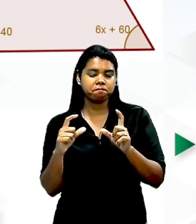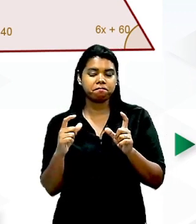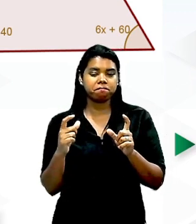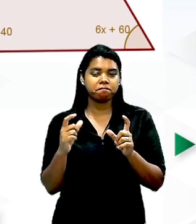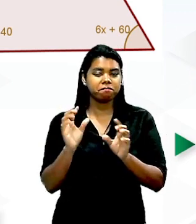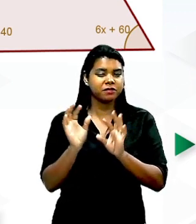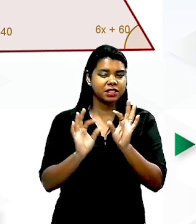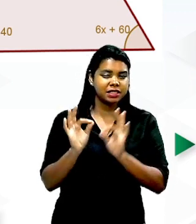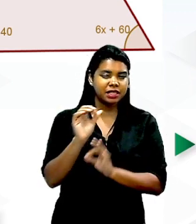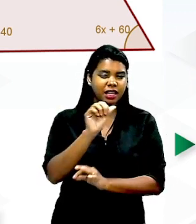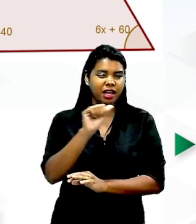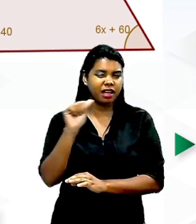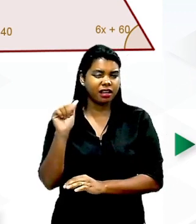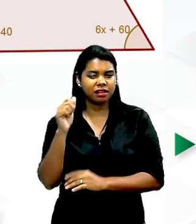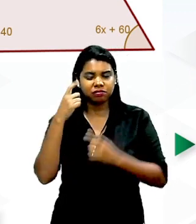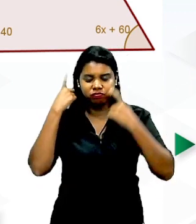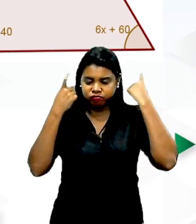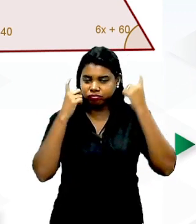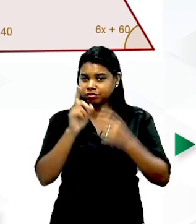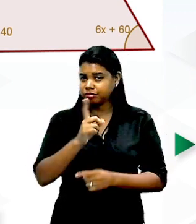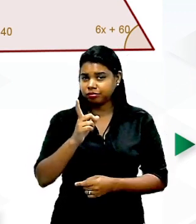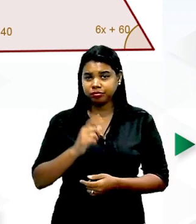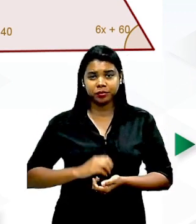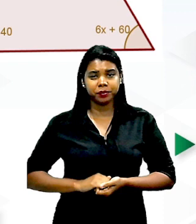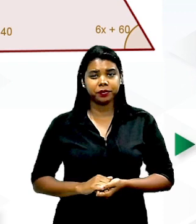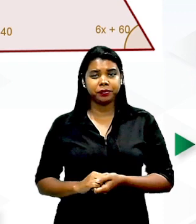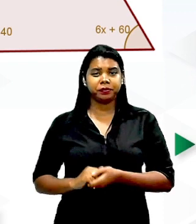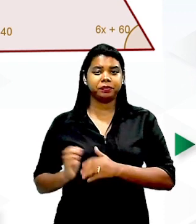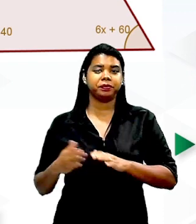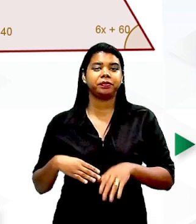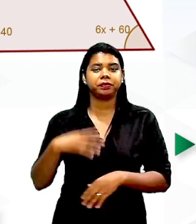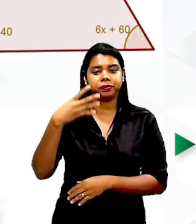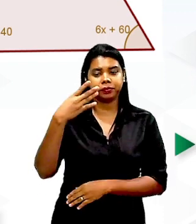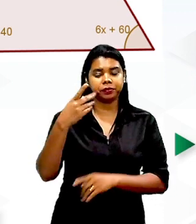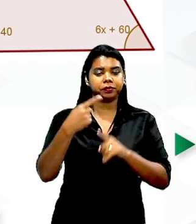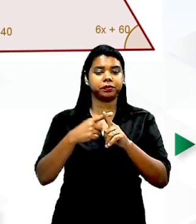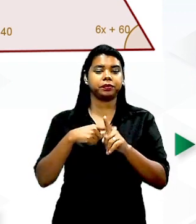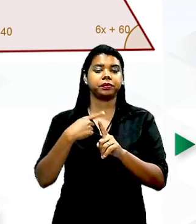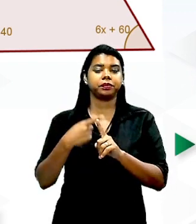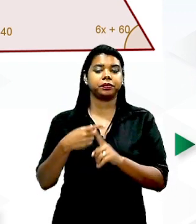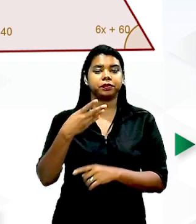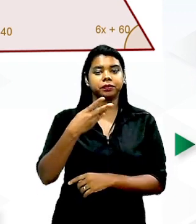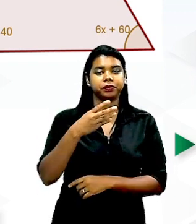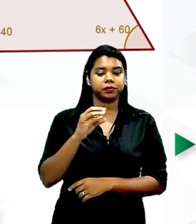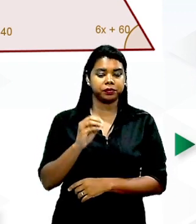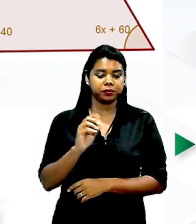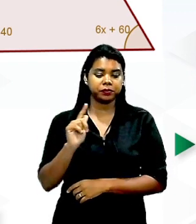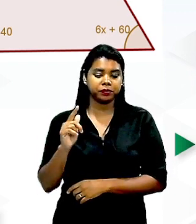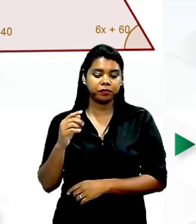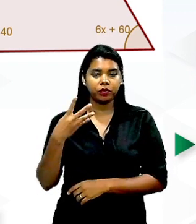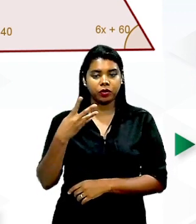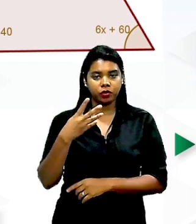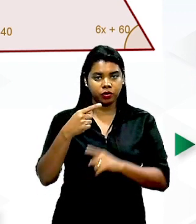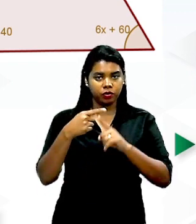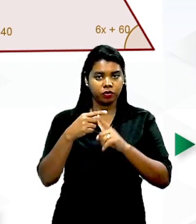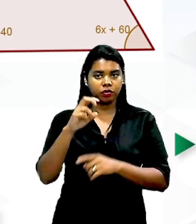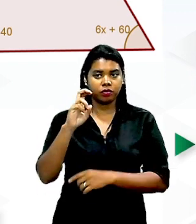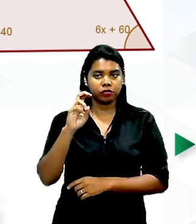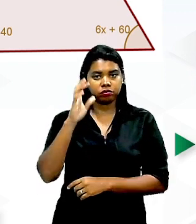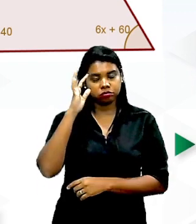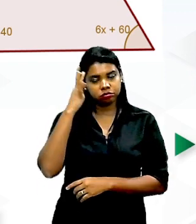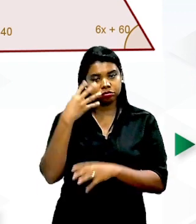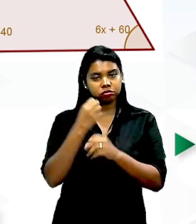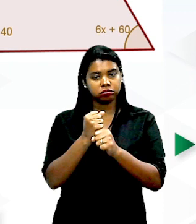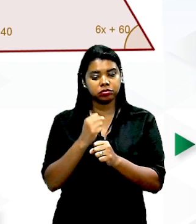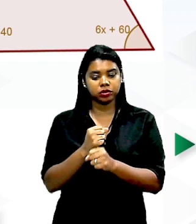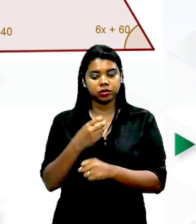tá aí, mas não se preocupa não, tá? 4x mais 40 graus, eu vou pegar 4 vezes 5 e o resultado somar